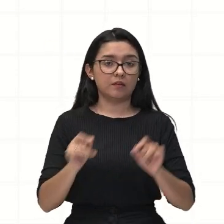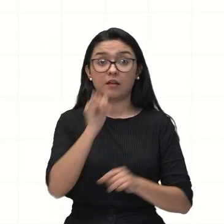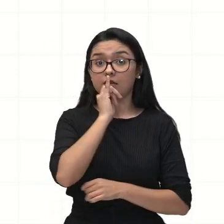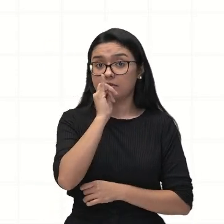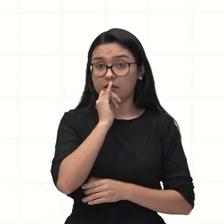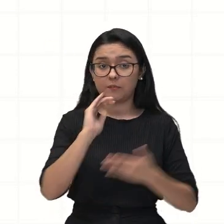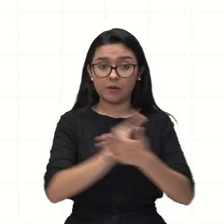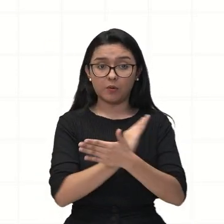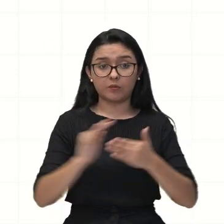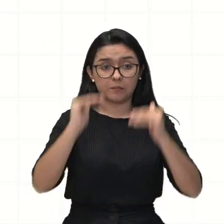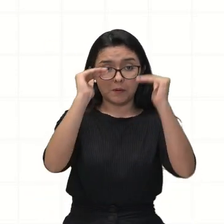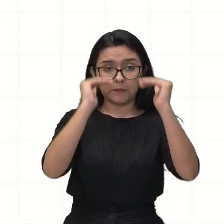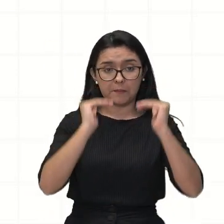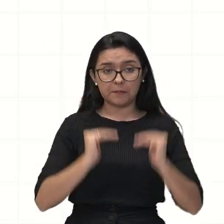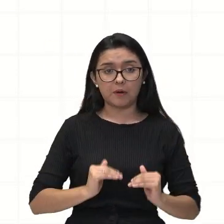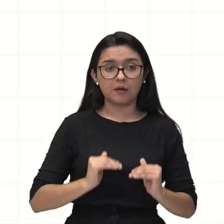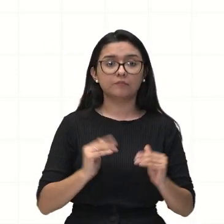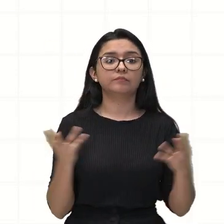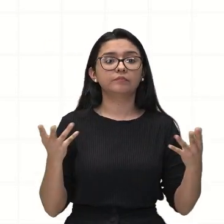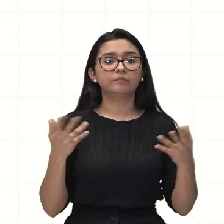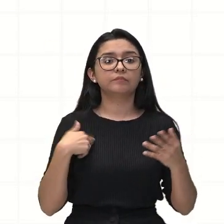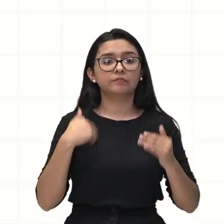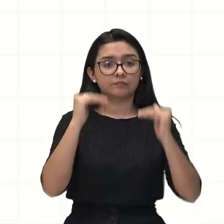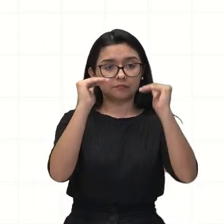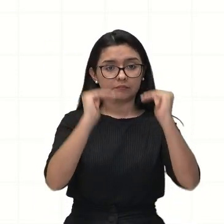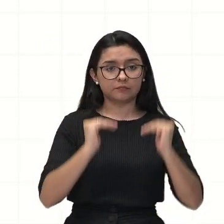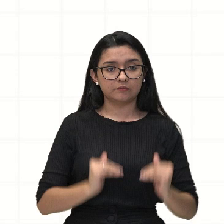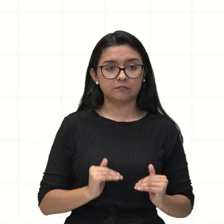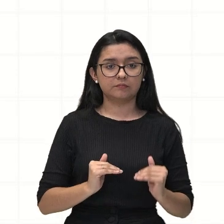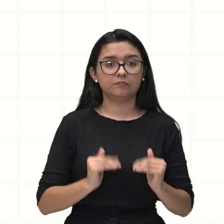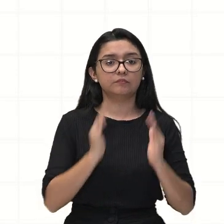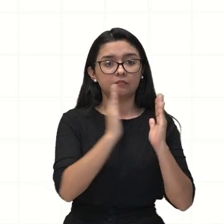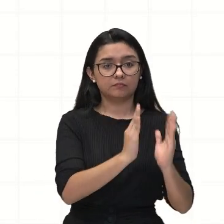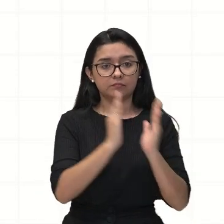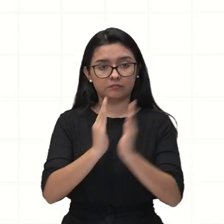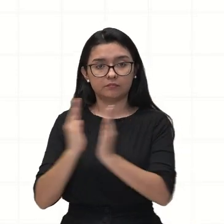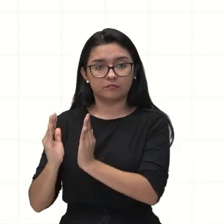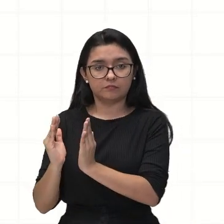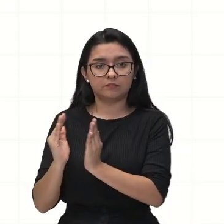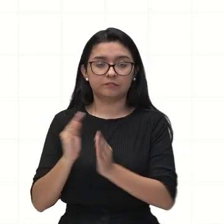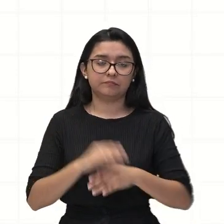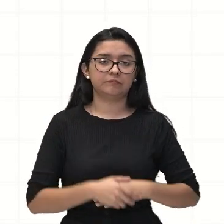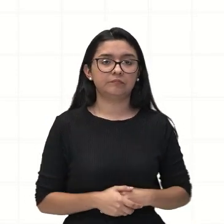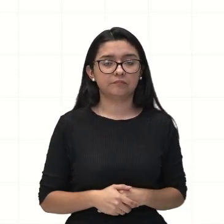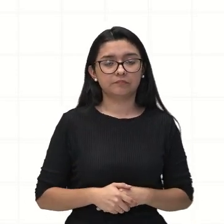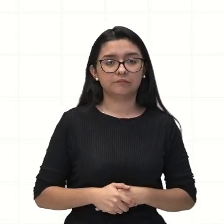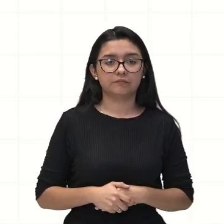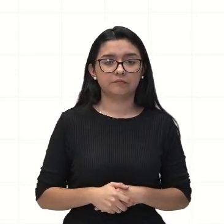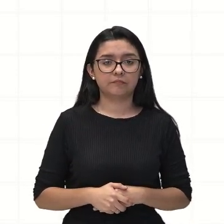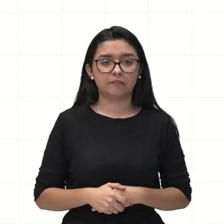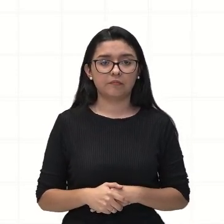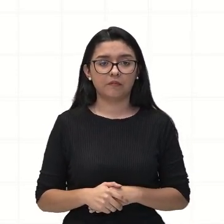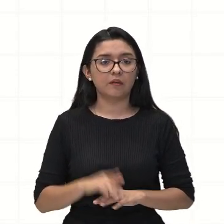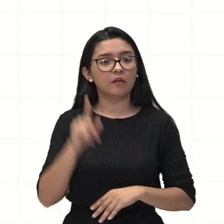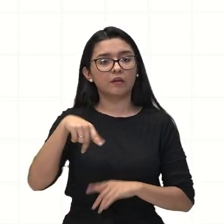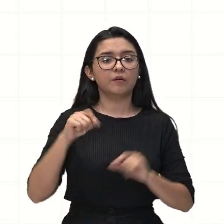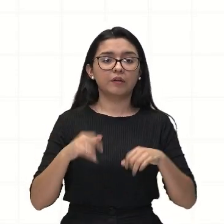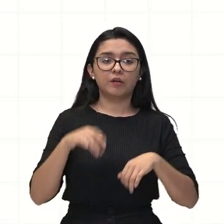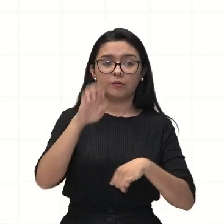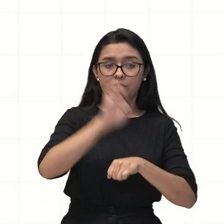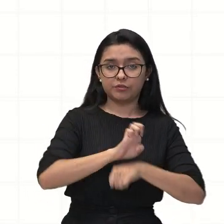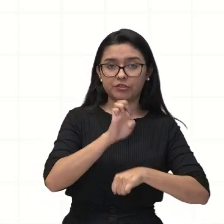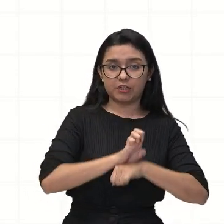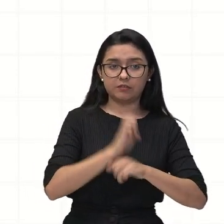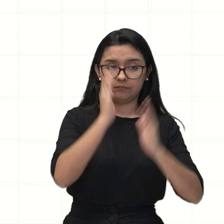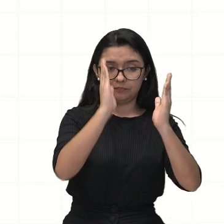né, algumas qualidades, né, alguns indicadores, né, que são os